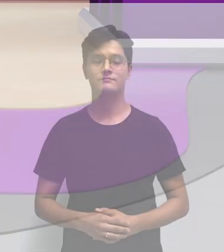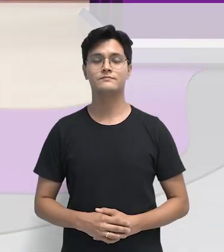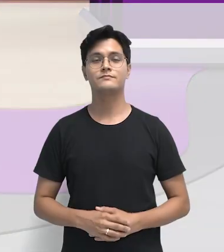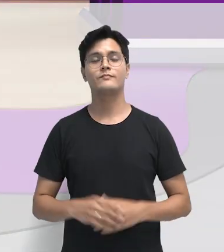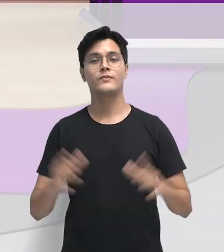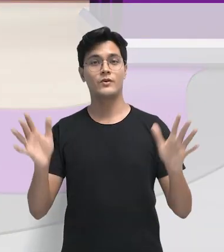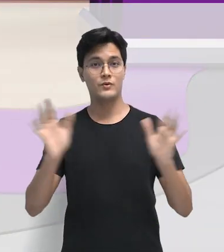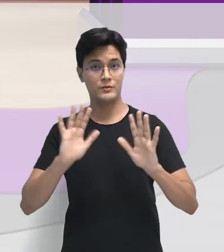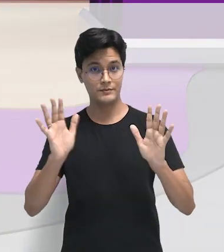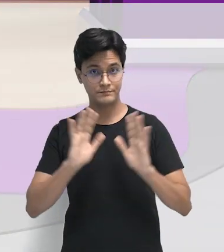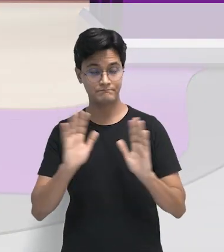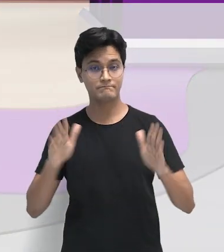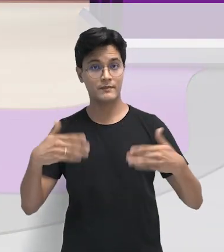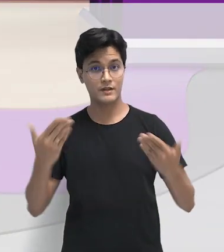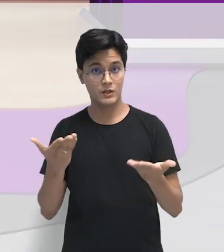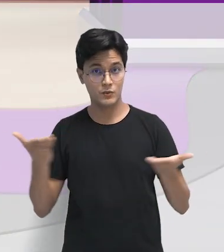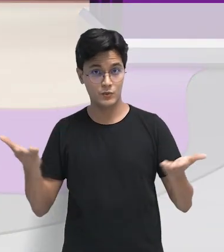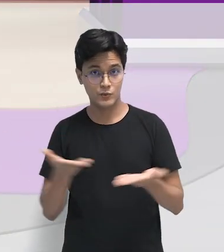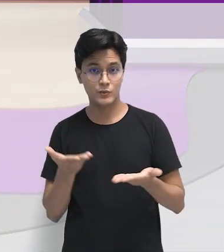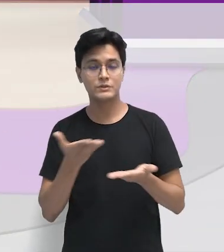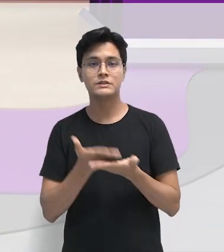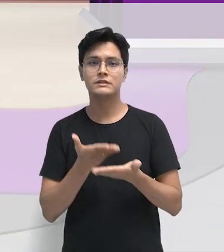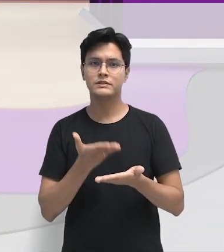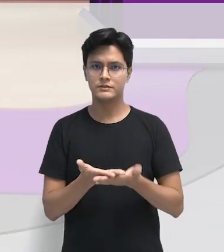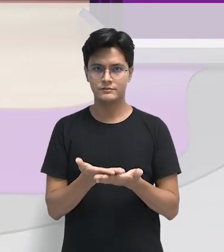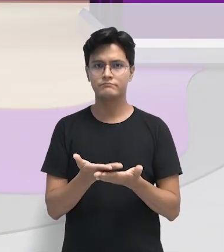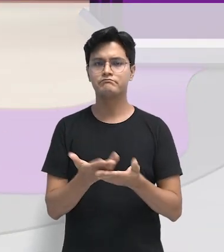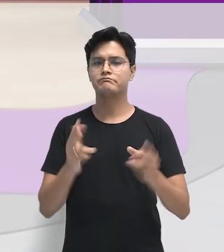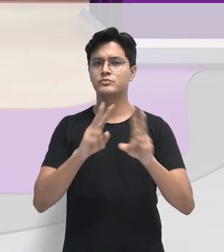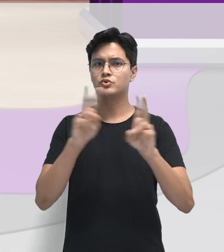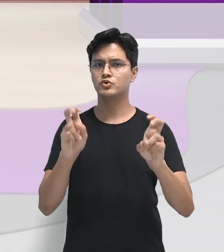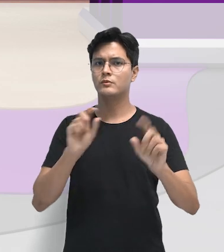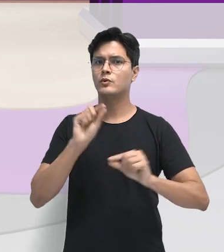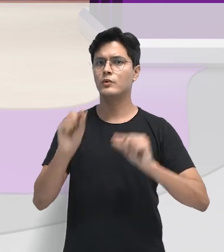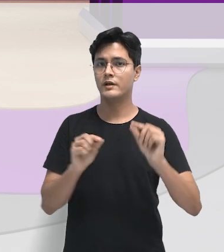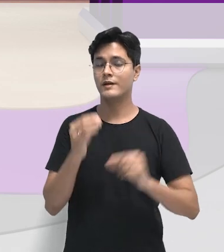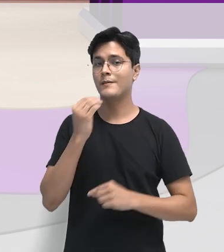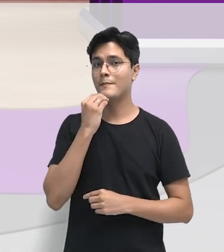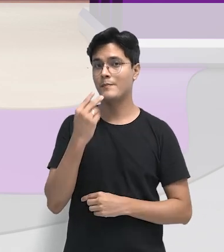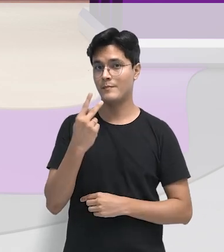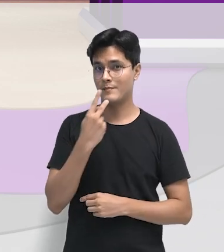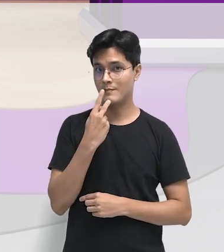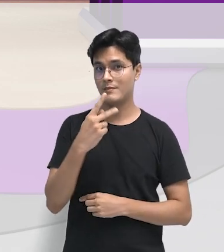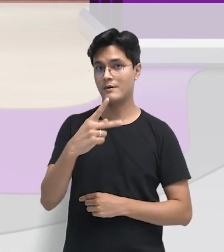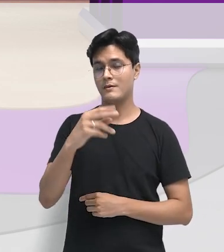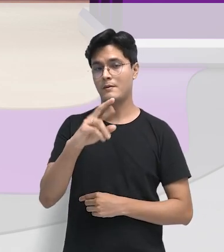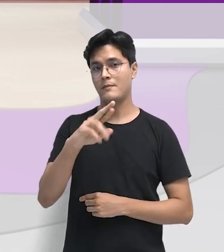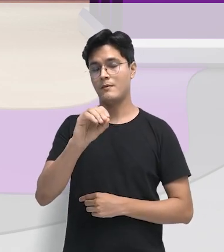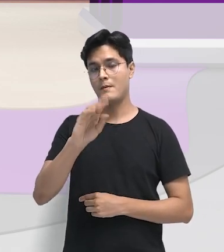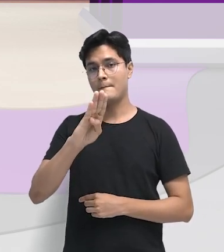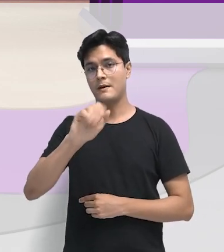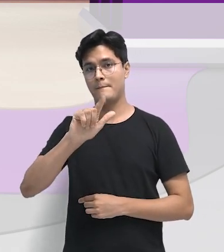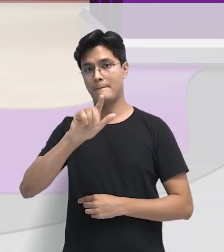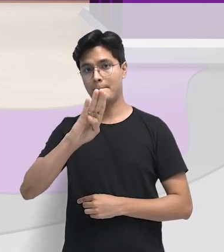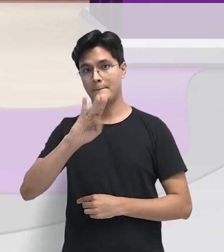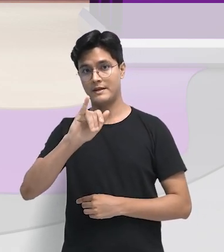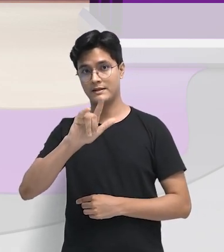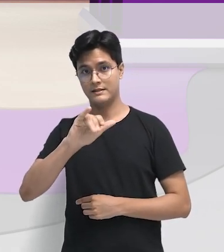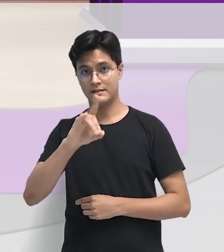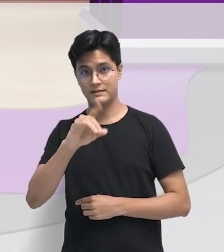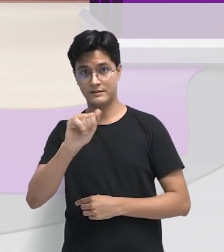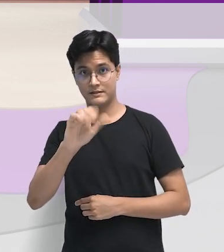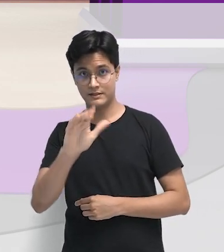Olá, olá! Na aula de hoje, então, nós iremos trabalhar a probabilidade. Então, nós vamos verificar as chances